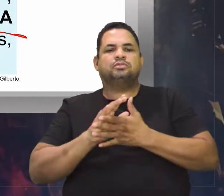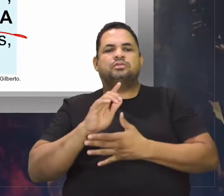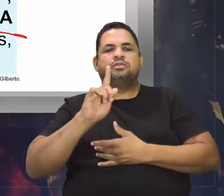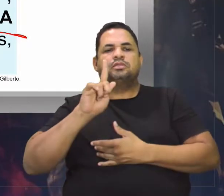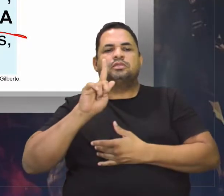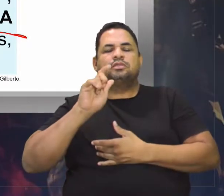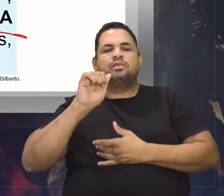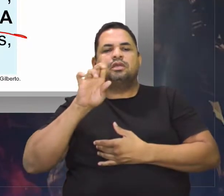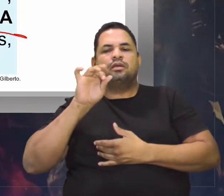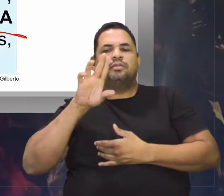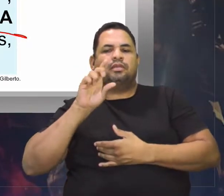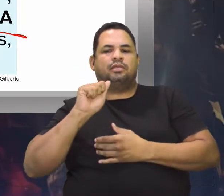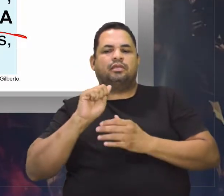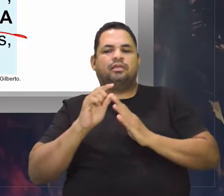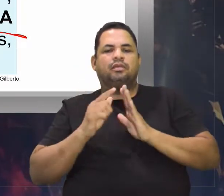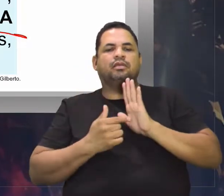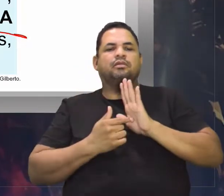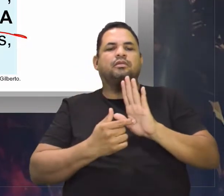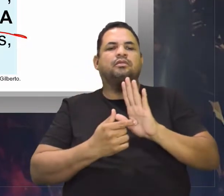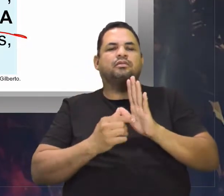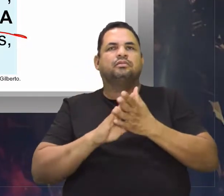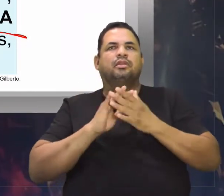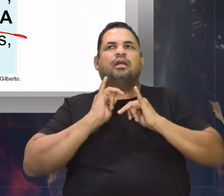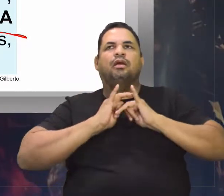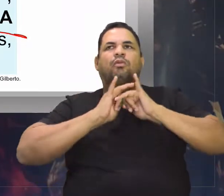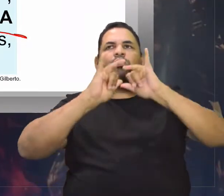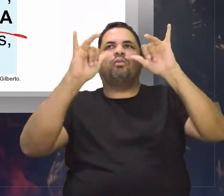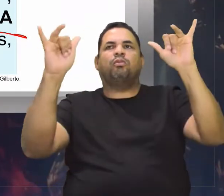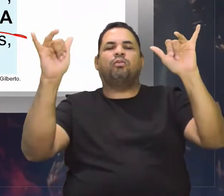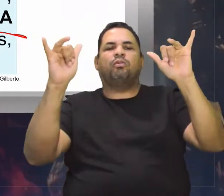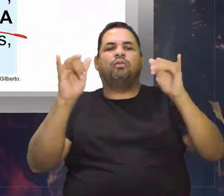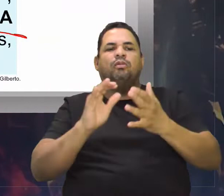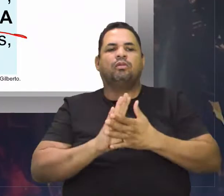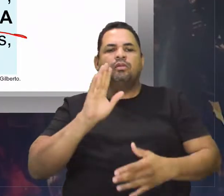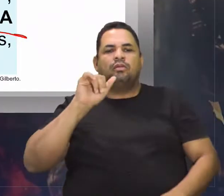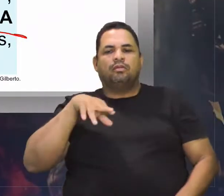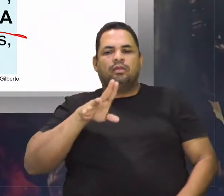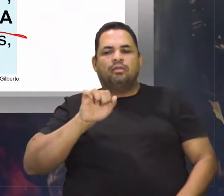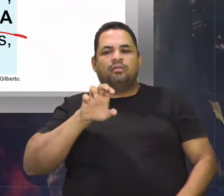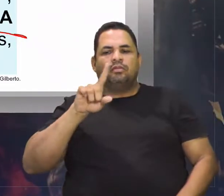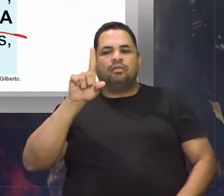Gabriel aparece para ele e faz a anunciação. Maomé,